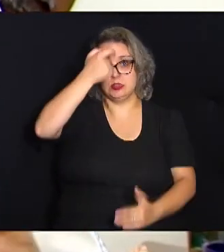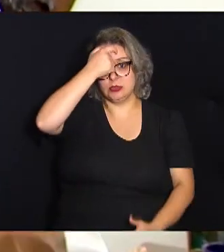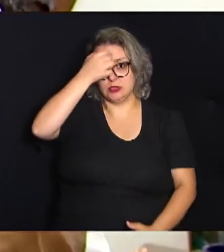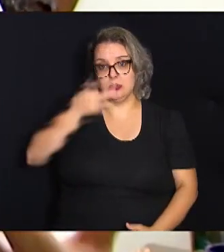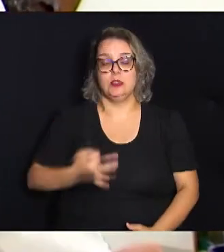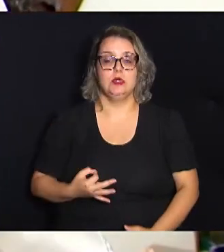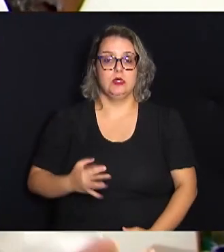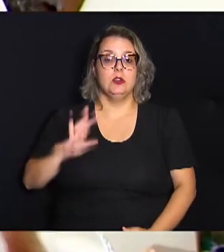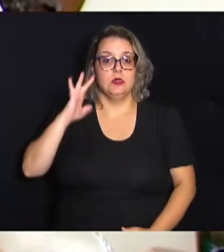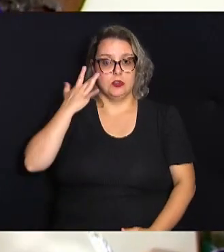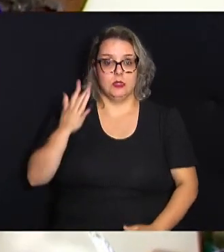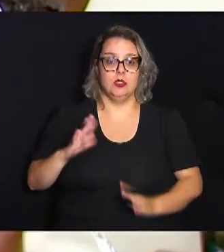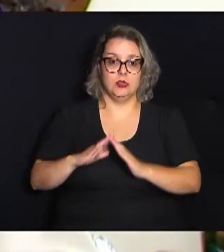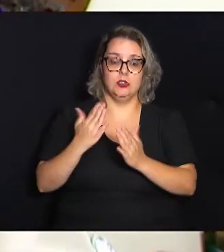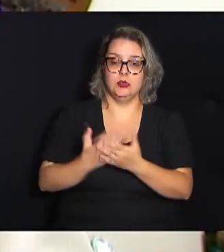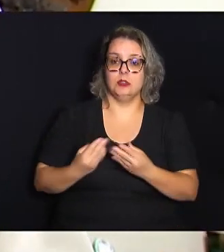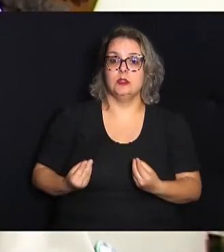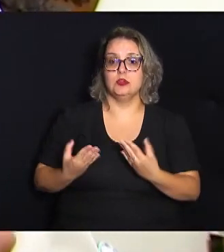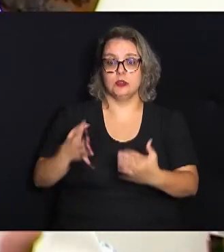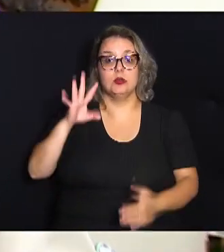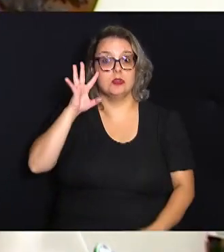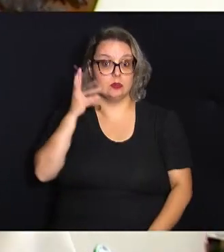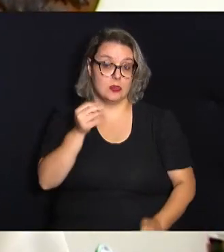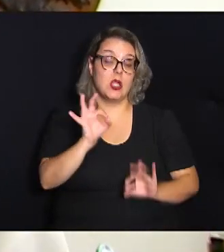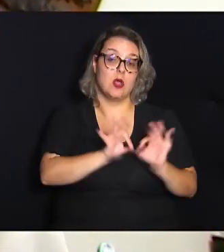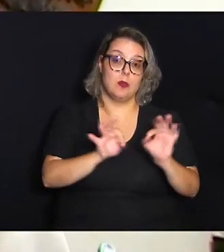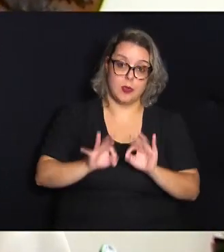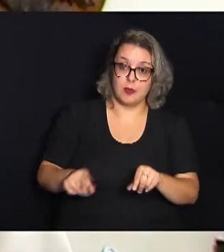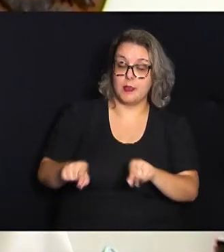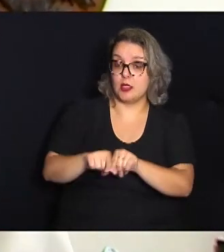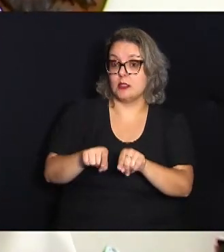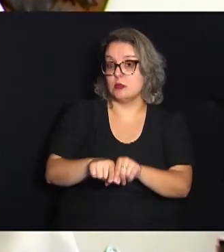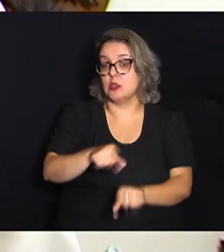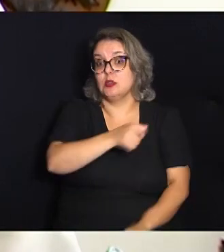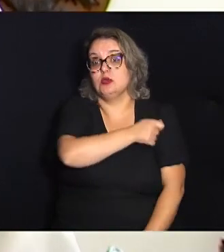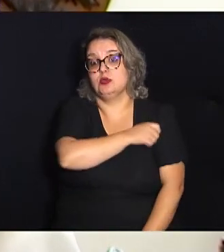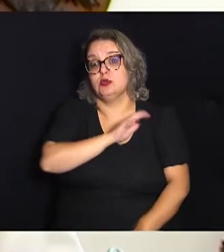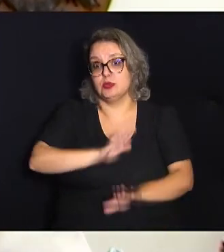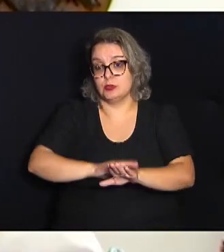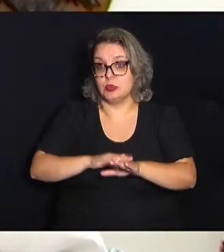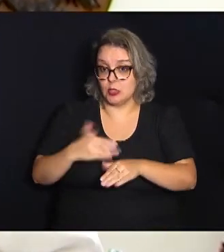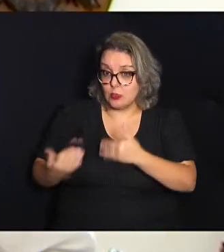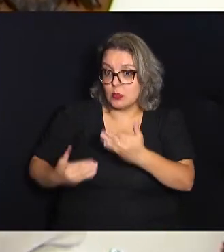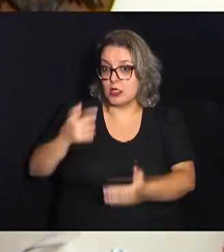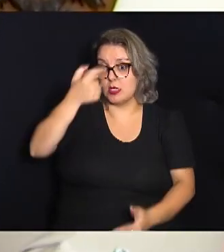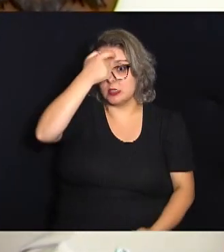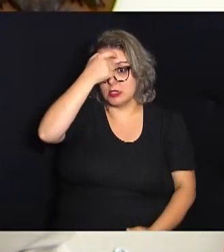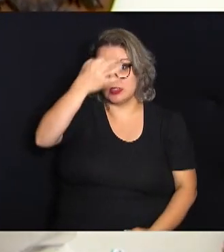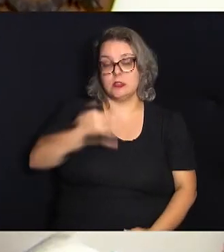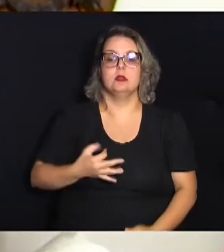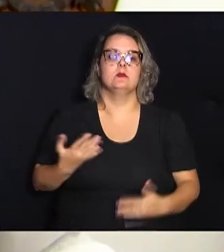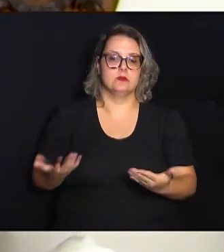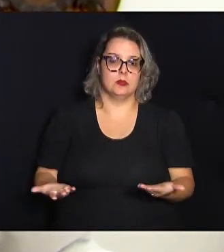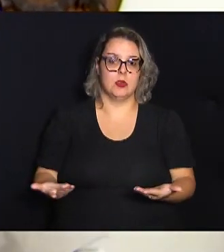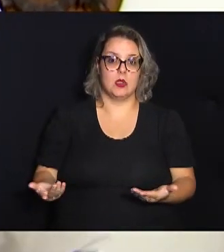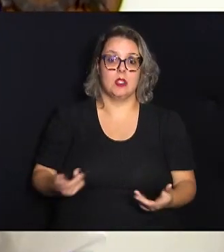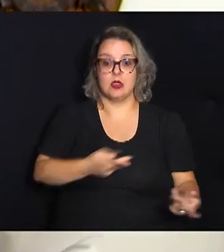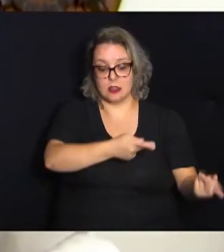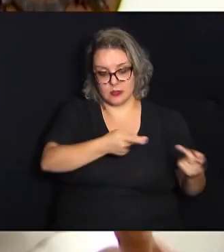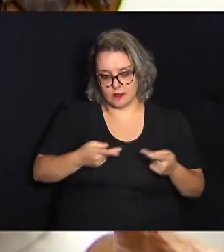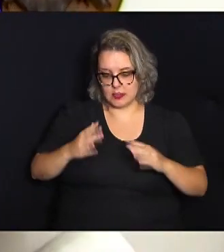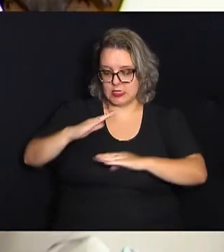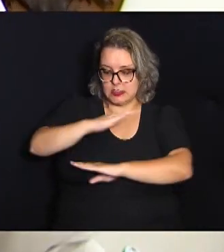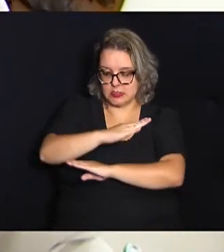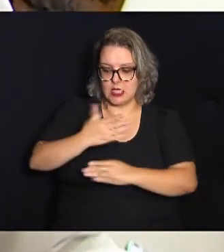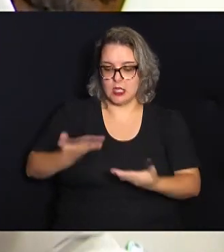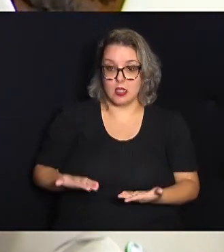escola dá o conhecimento, mas prepara os alunos também para exercer sua cidadania. E vir à Câmara é vivenciar na